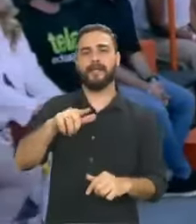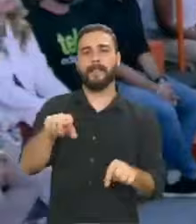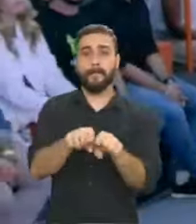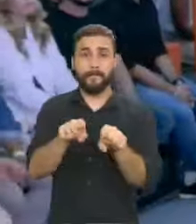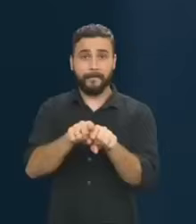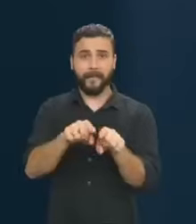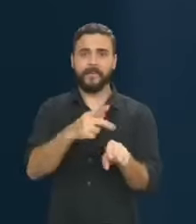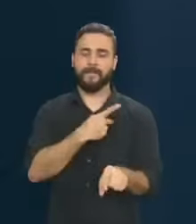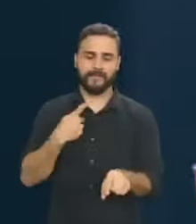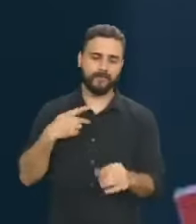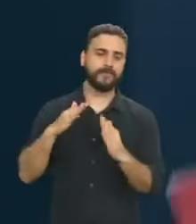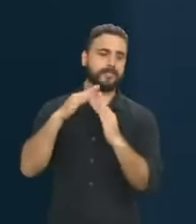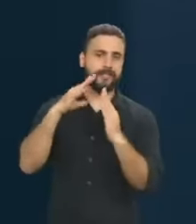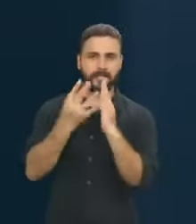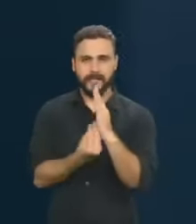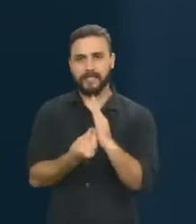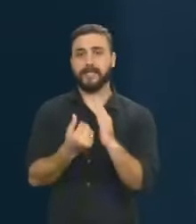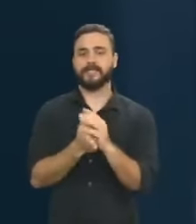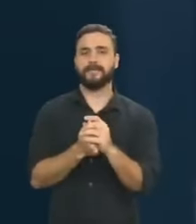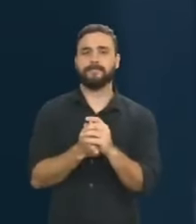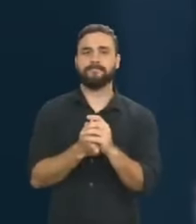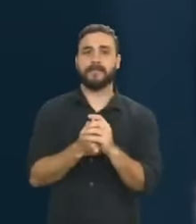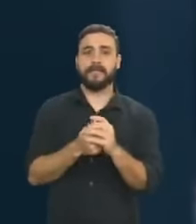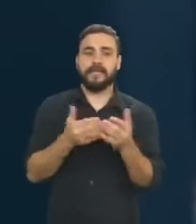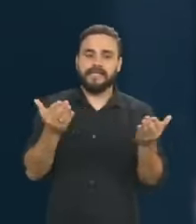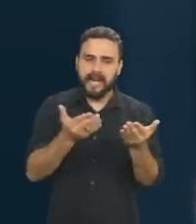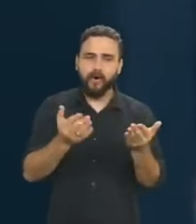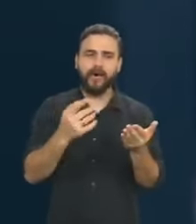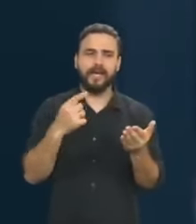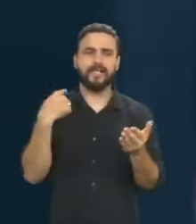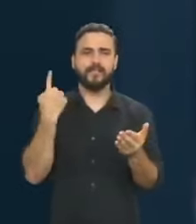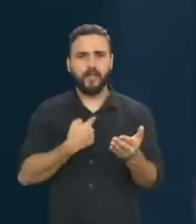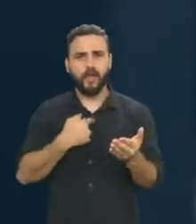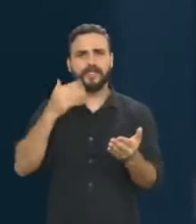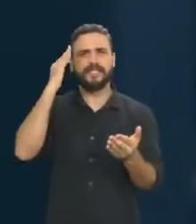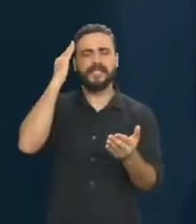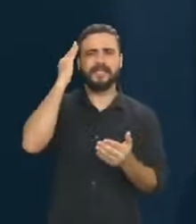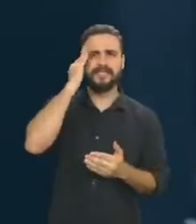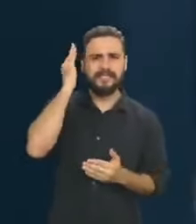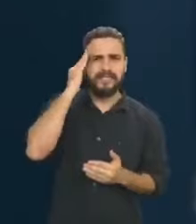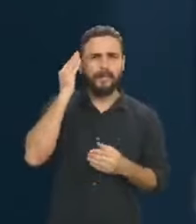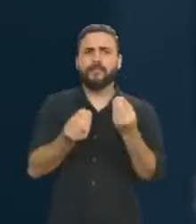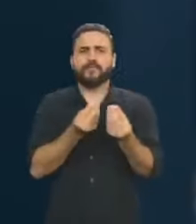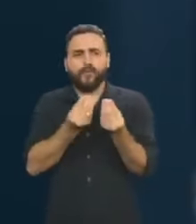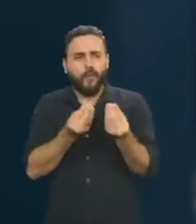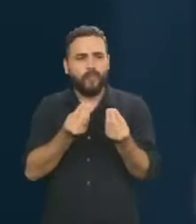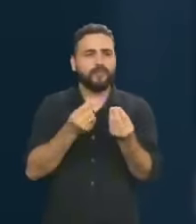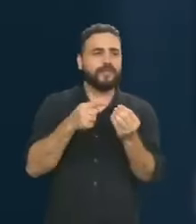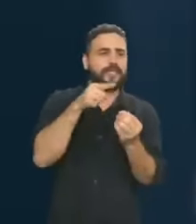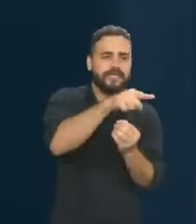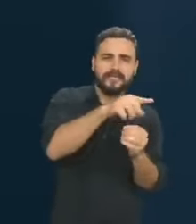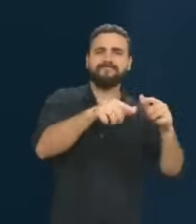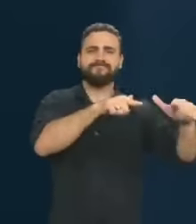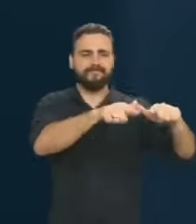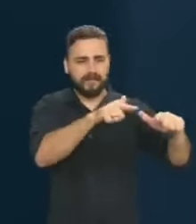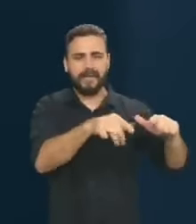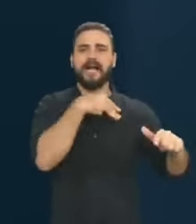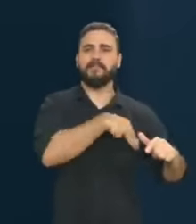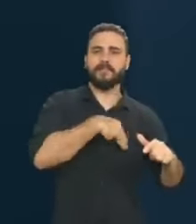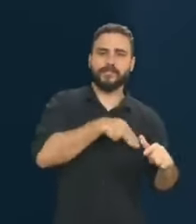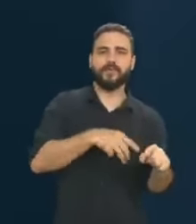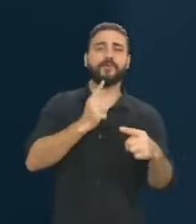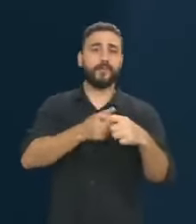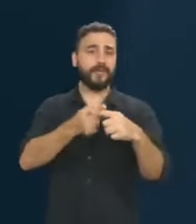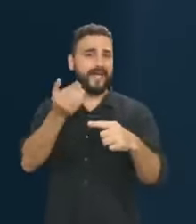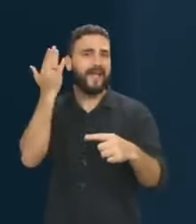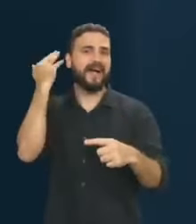um modelo, sabe, pastor André? Criou um modelo, e agora a gente já tem, até a gente convidando outras pessoas aqui, que já fazem o